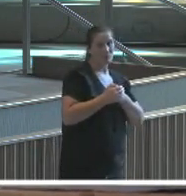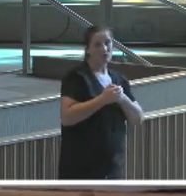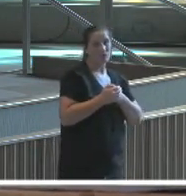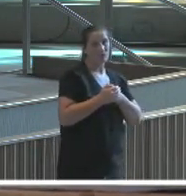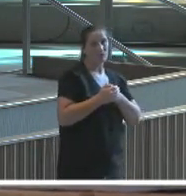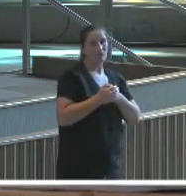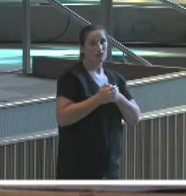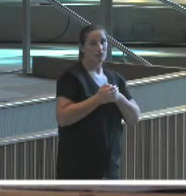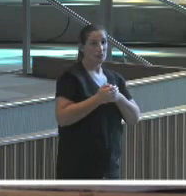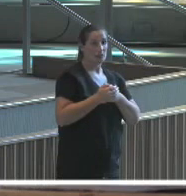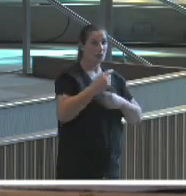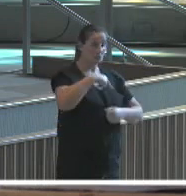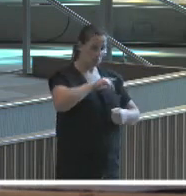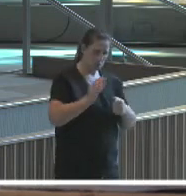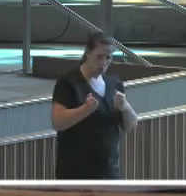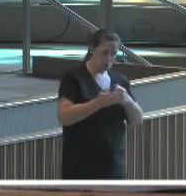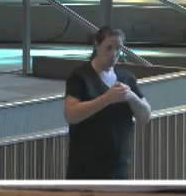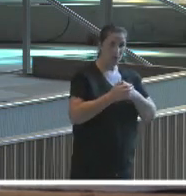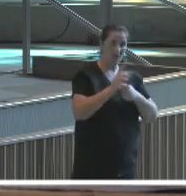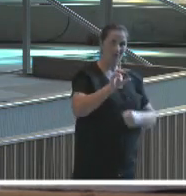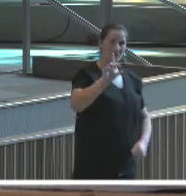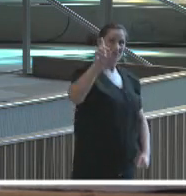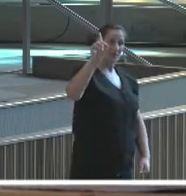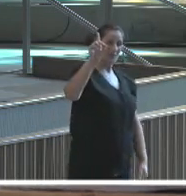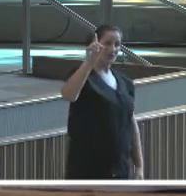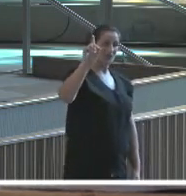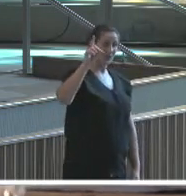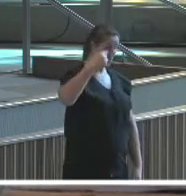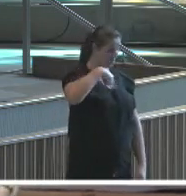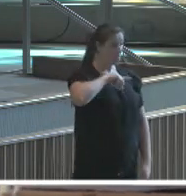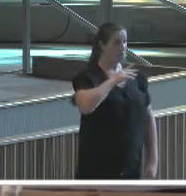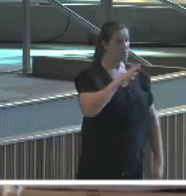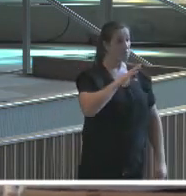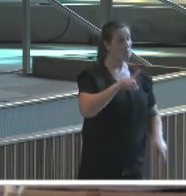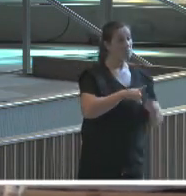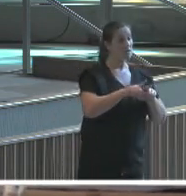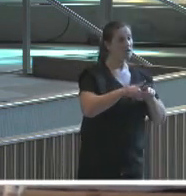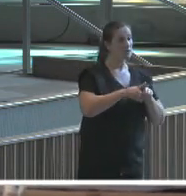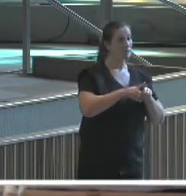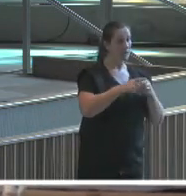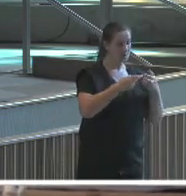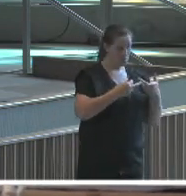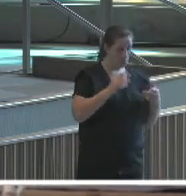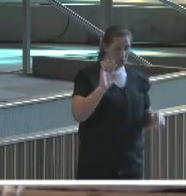da gente mesmo e de Deus o que está acontecendo na nossa vida.